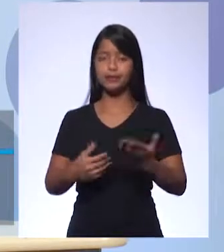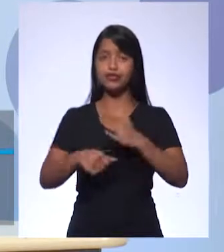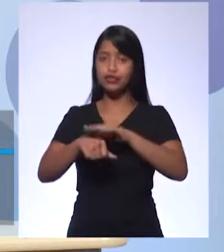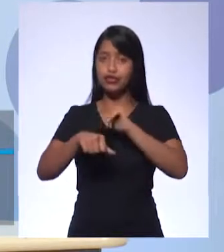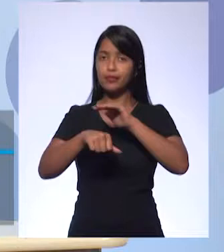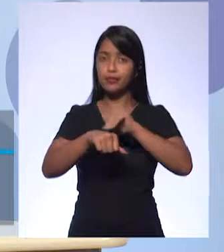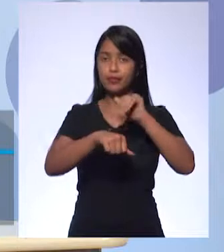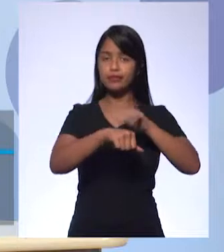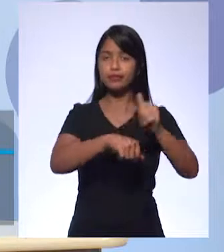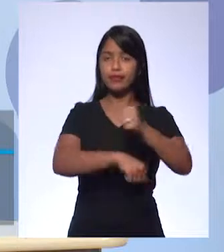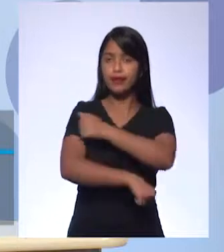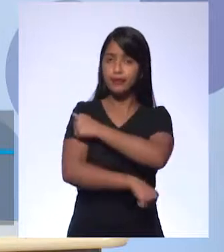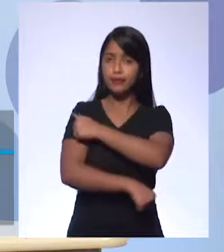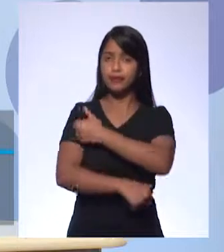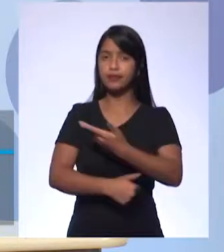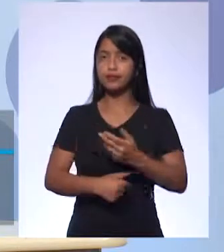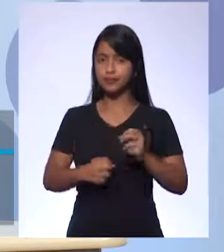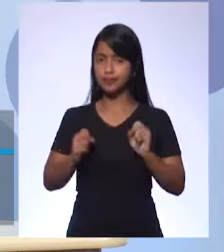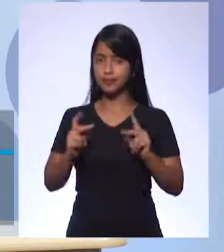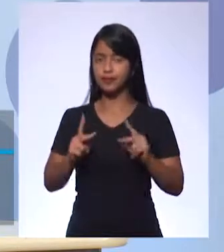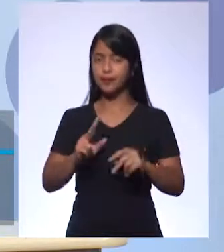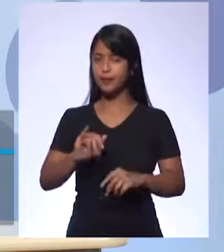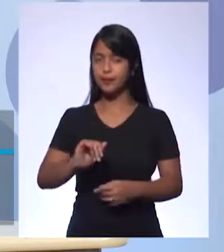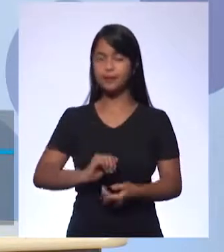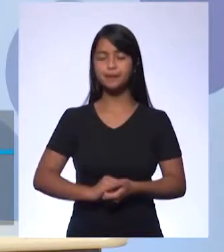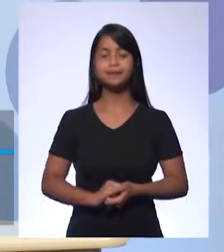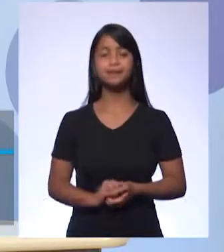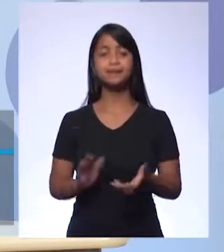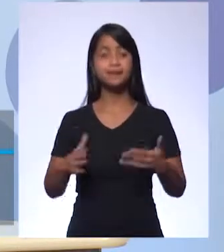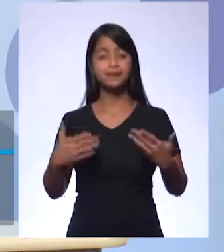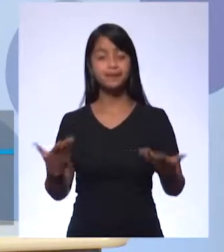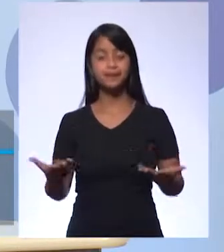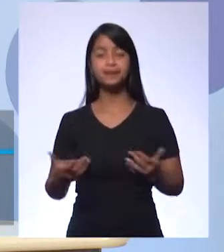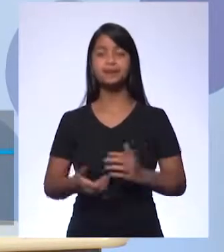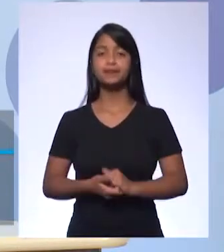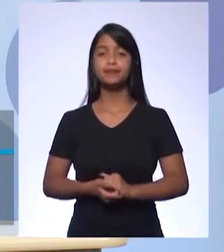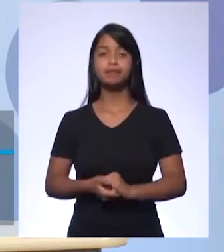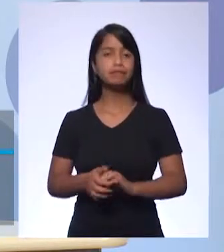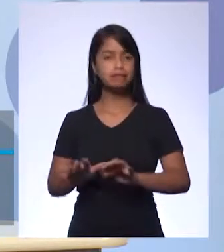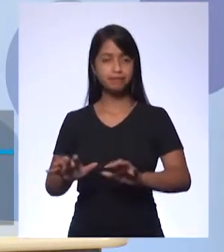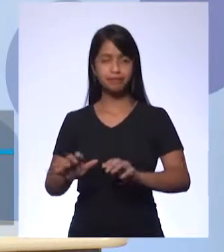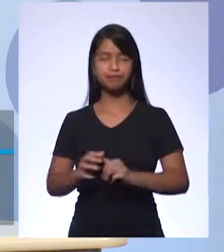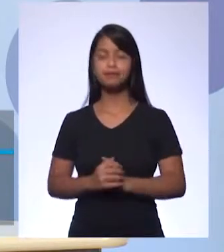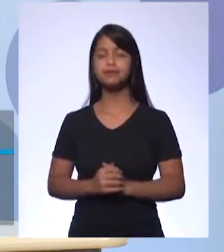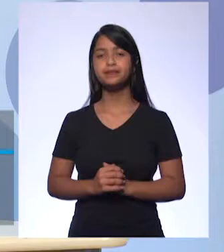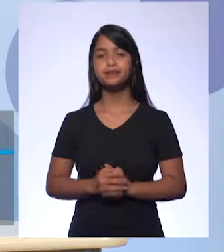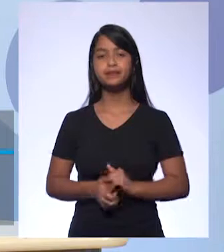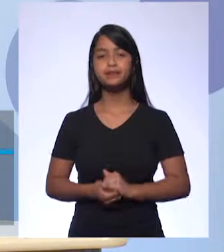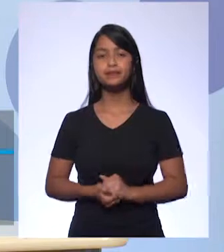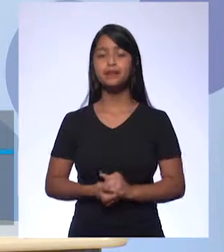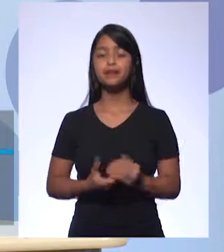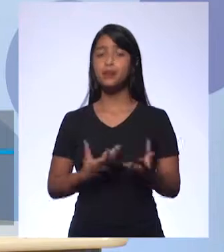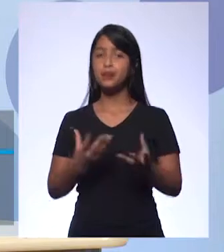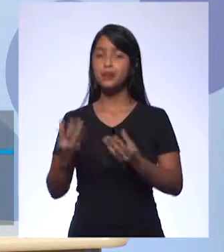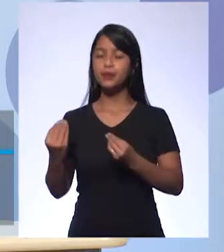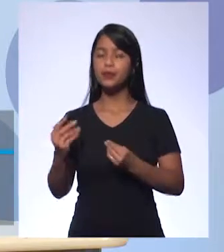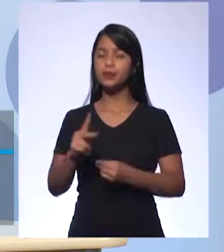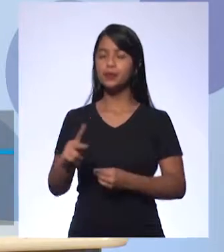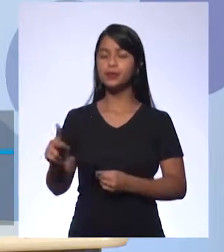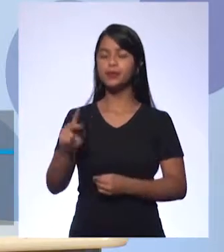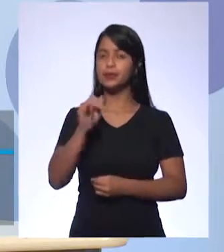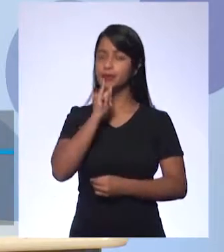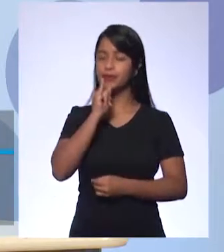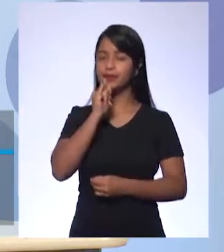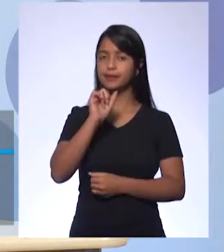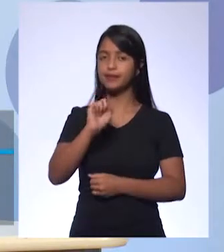em todas as aulas e tal, nós faremos. Mas, enfim, professor, ficou nisso daí. Tem aqui vários professores, Salete